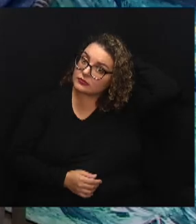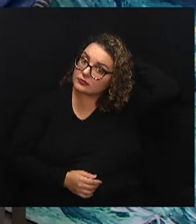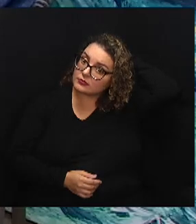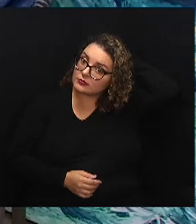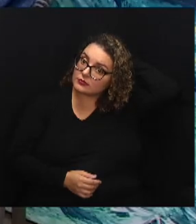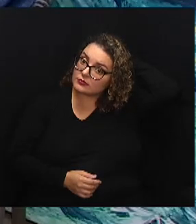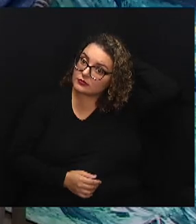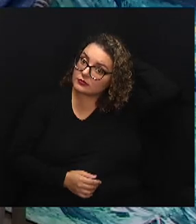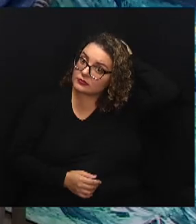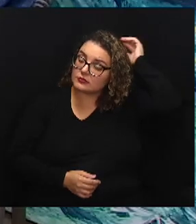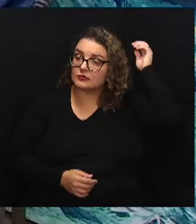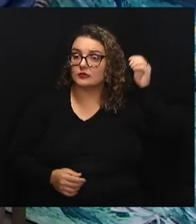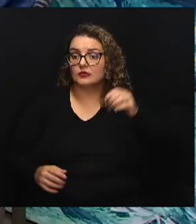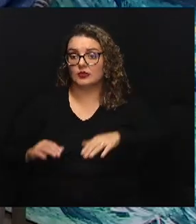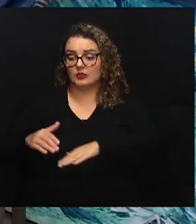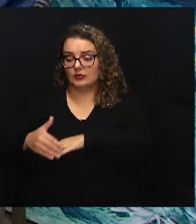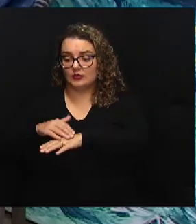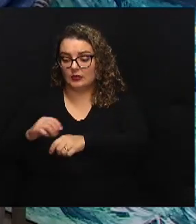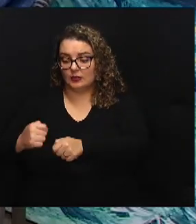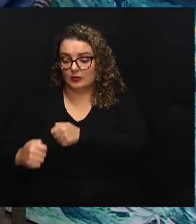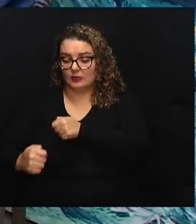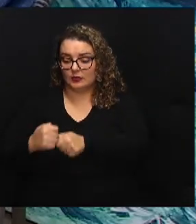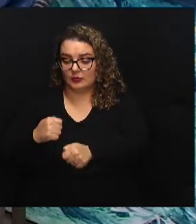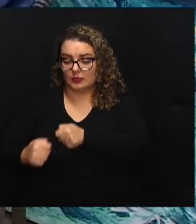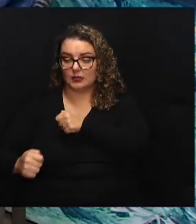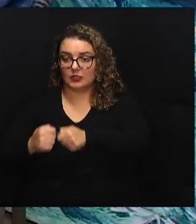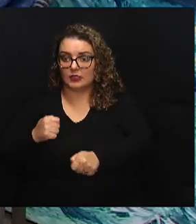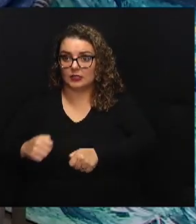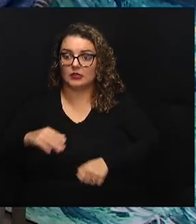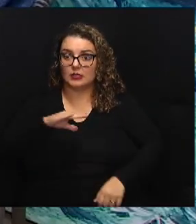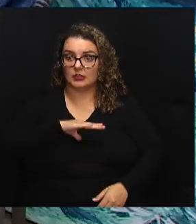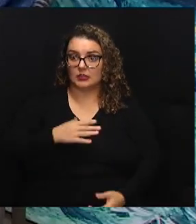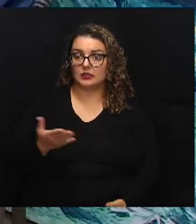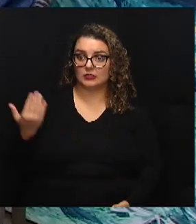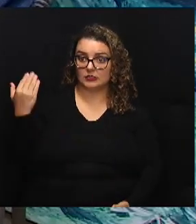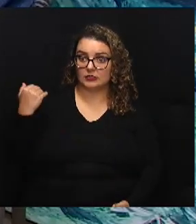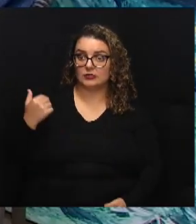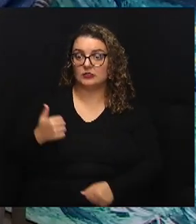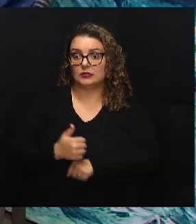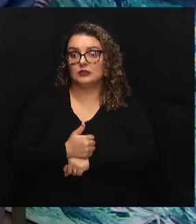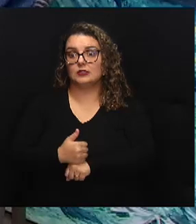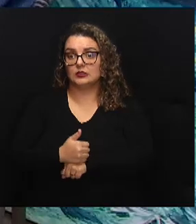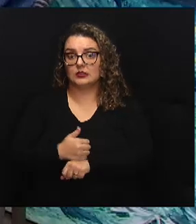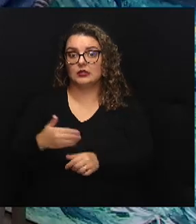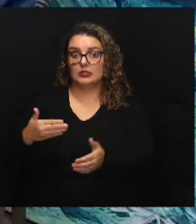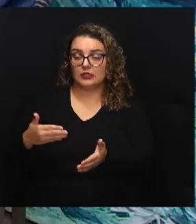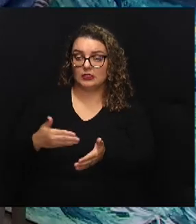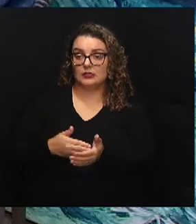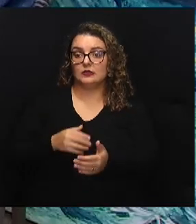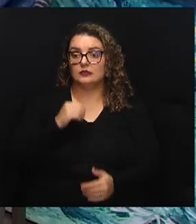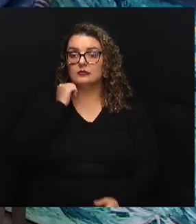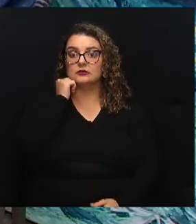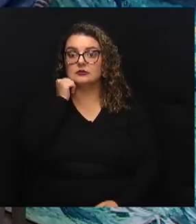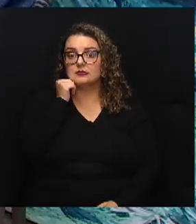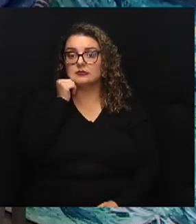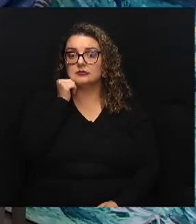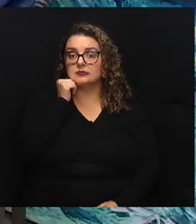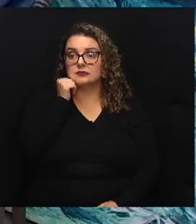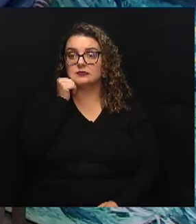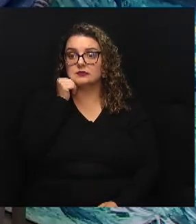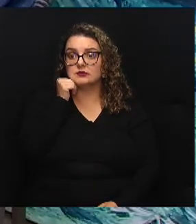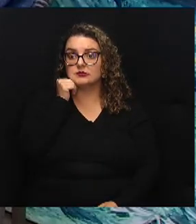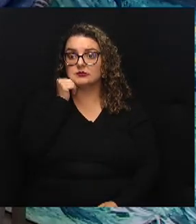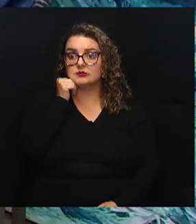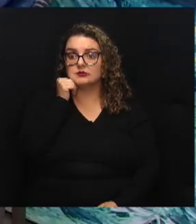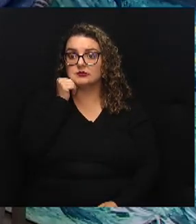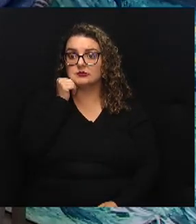engraxates na cidade. Essa profissão era limitada aos